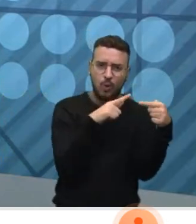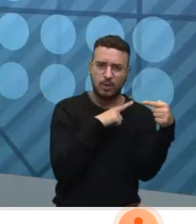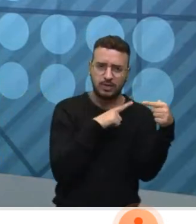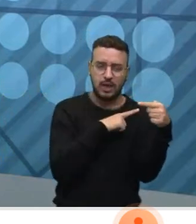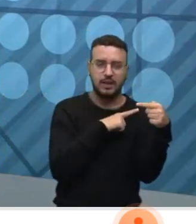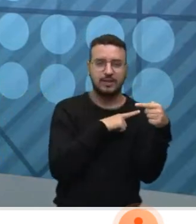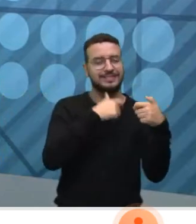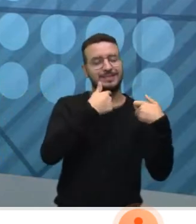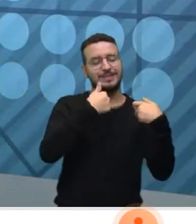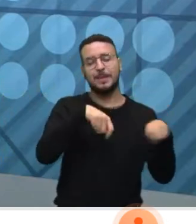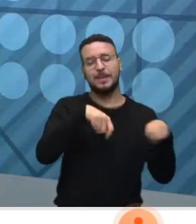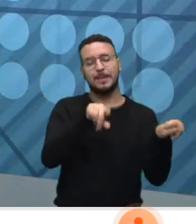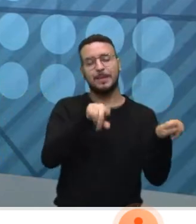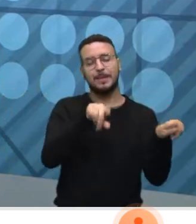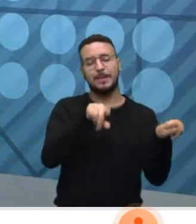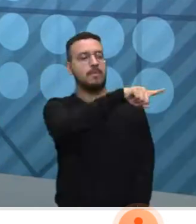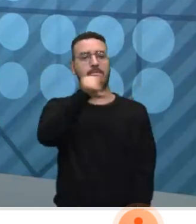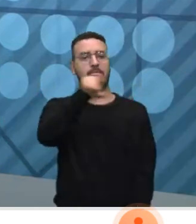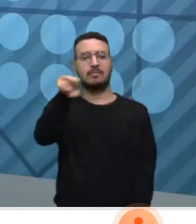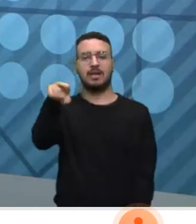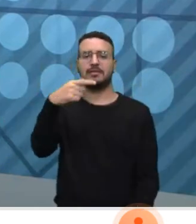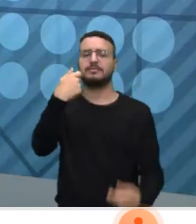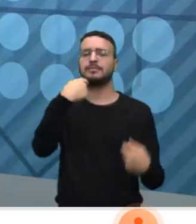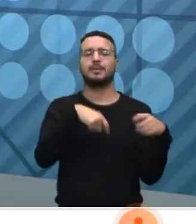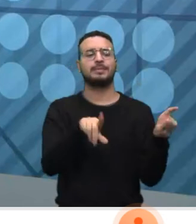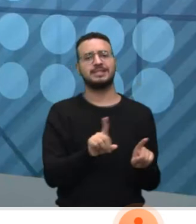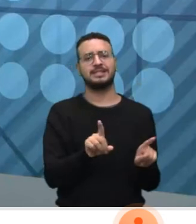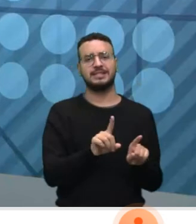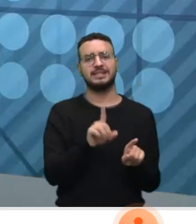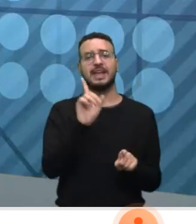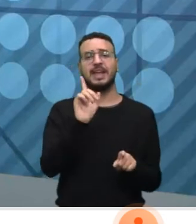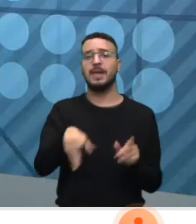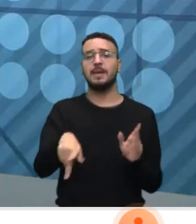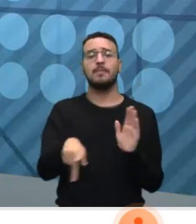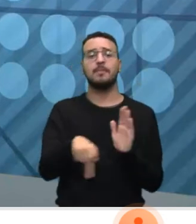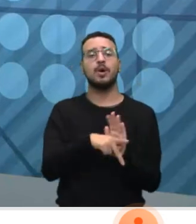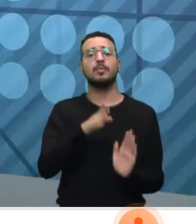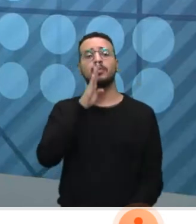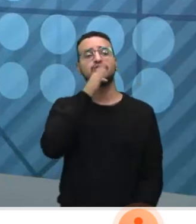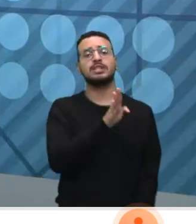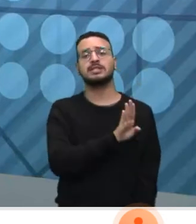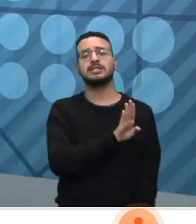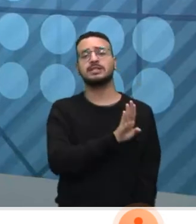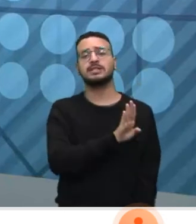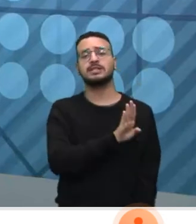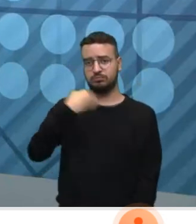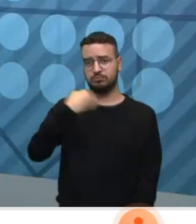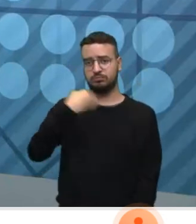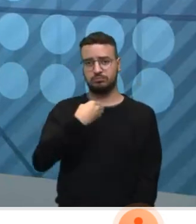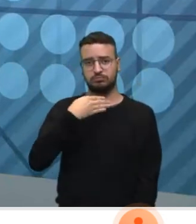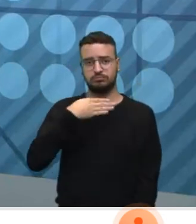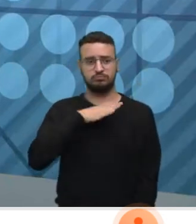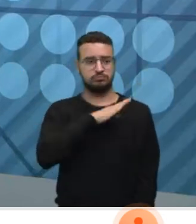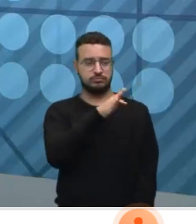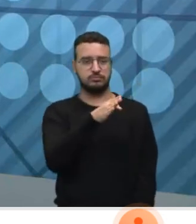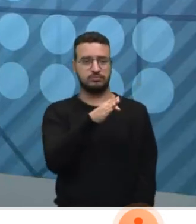um direcionamento no momento quando a gente vai utilizar o verbo que tem